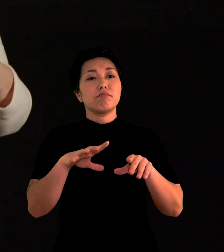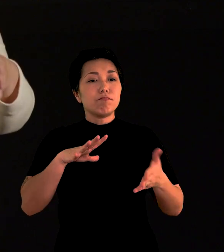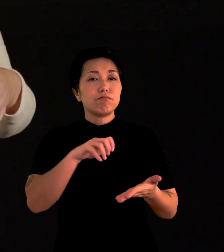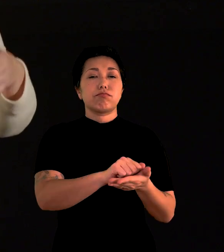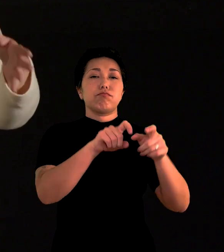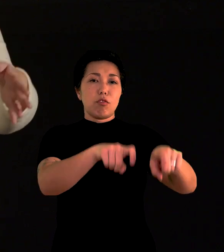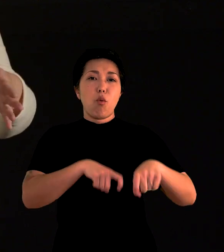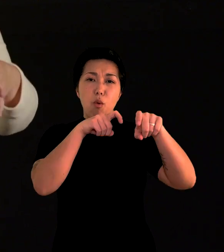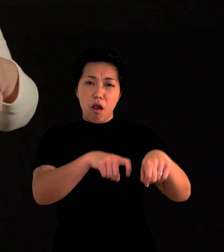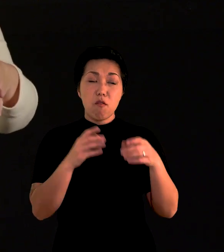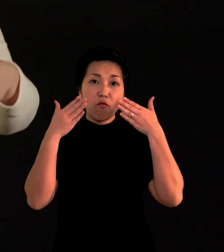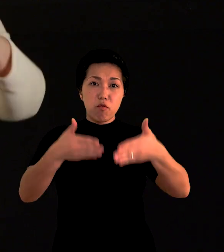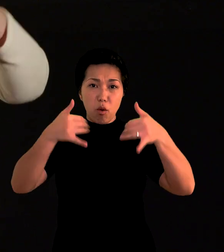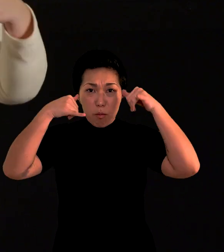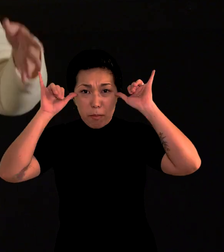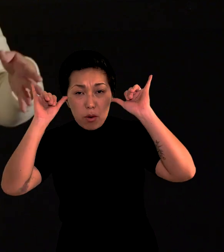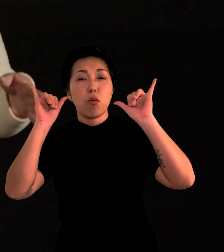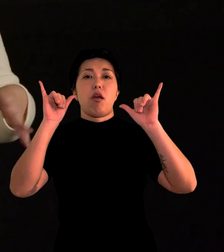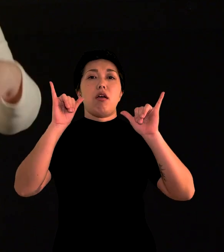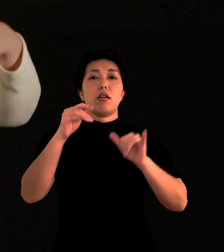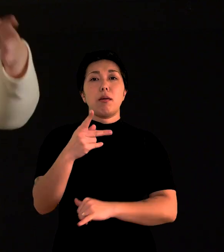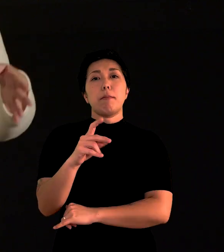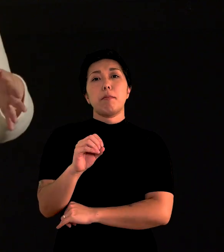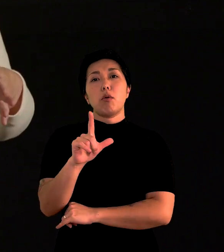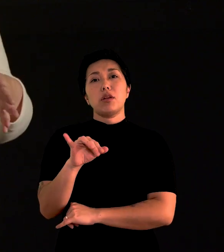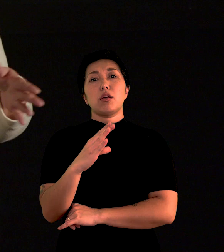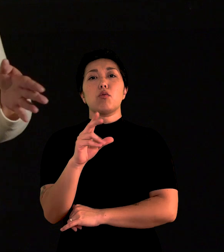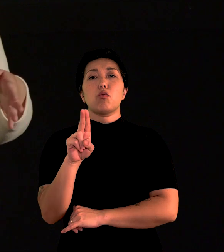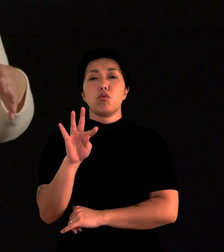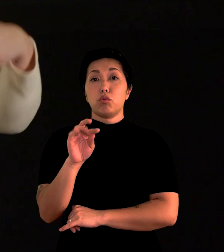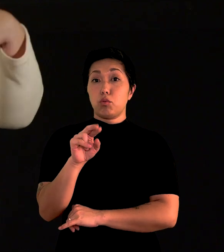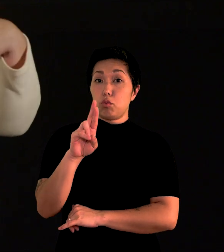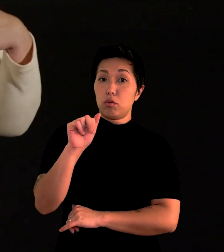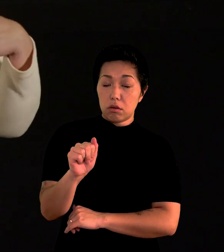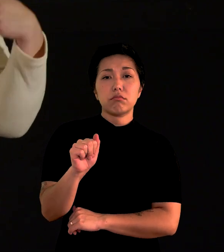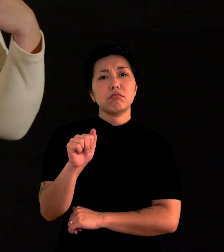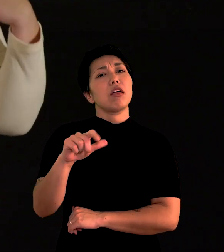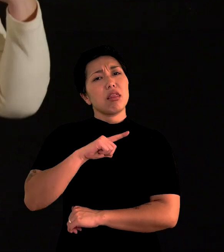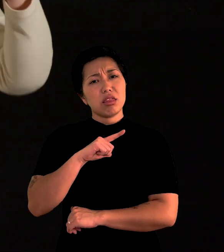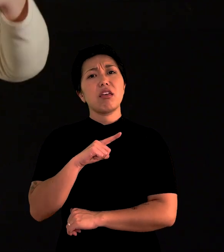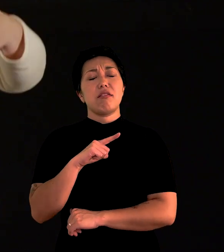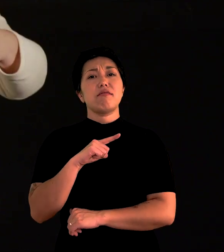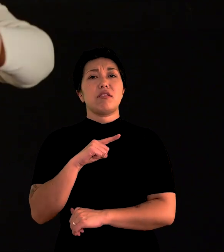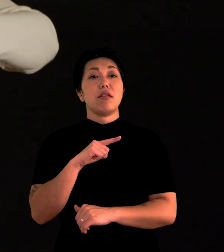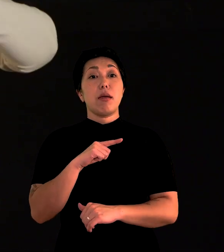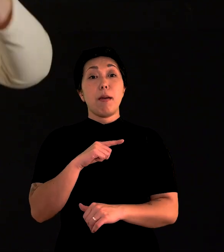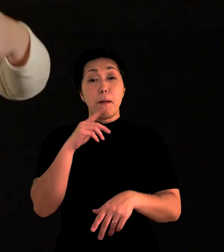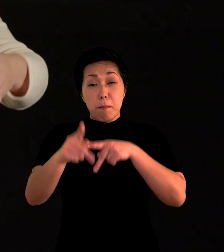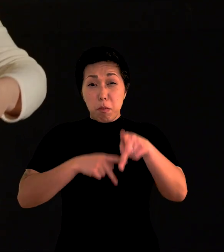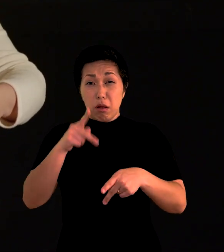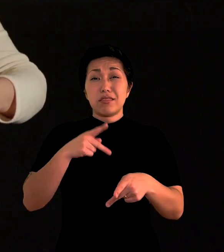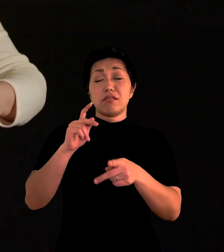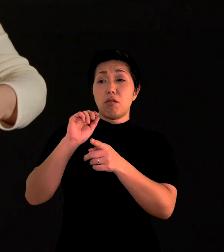de currais, ou seja, fazendas destinadas à pecuária, à policultura, aonde, inclusive, foram inseridas, então,